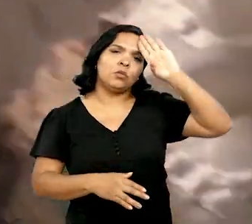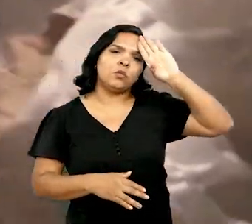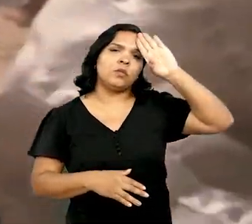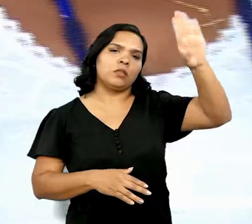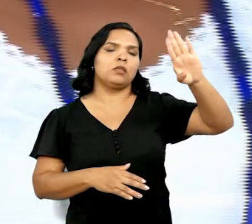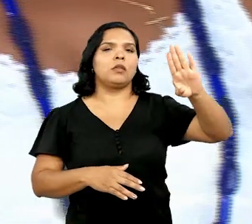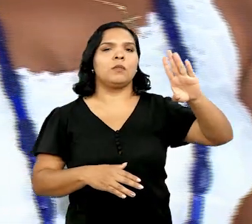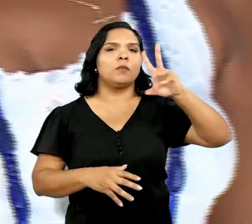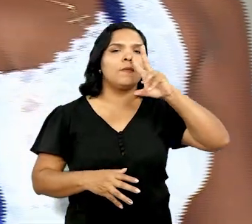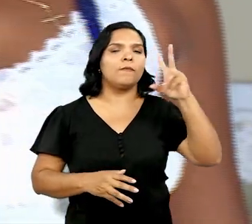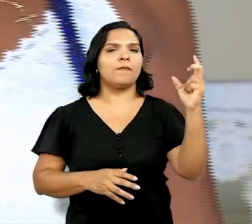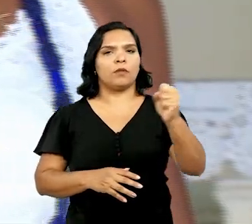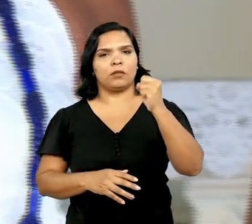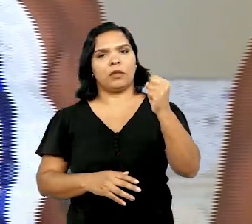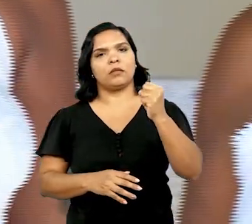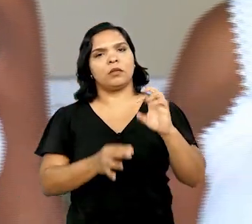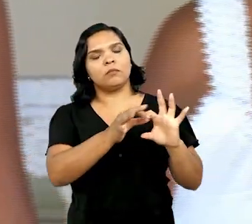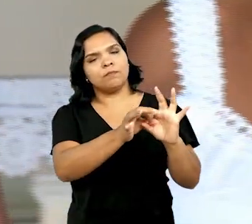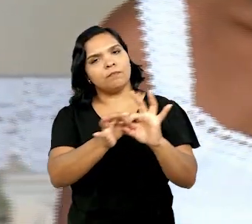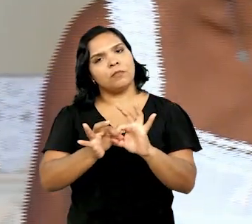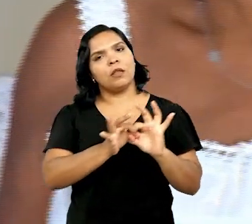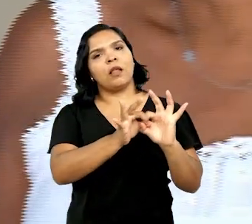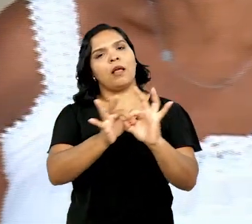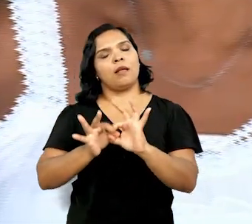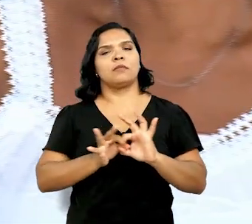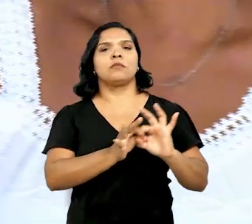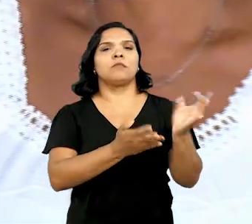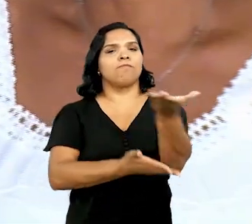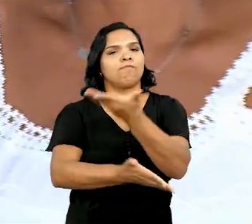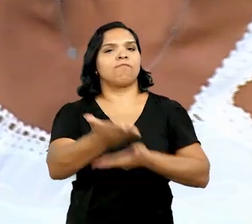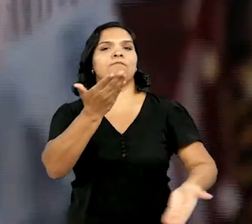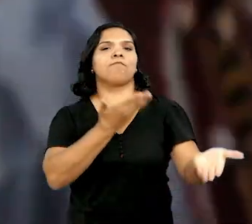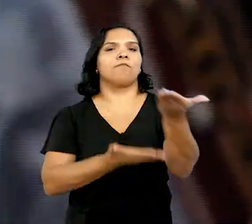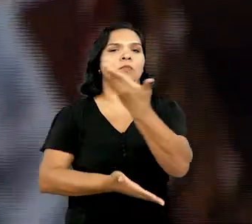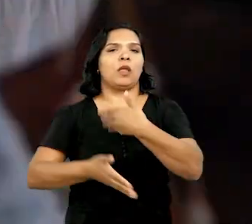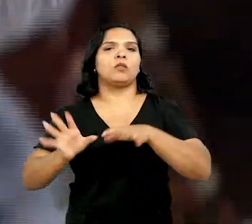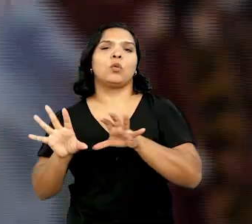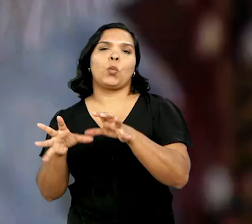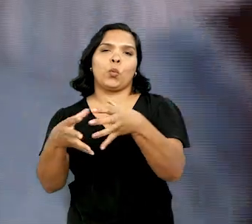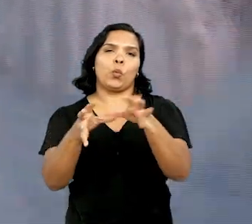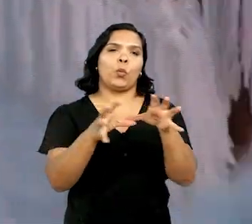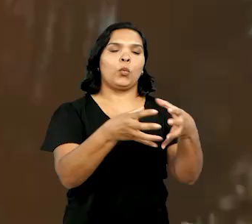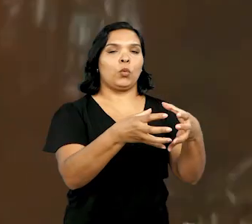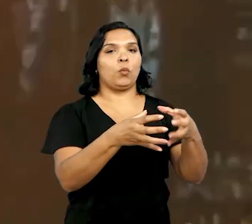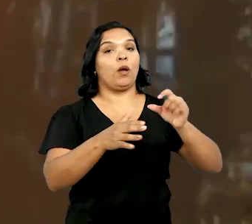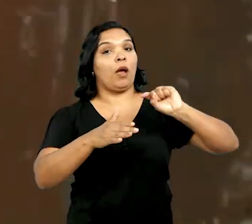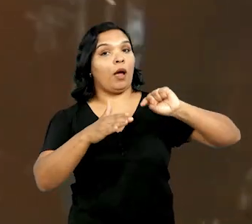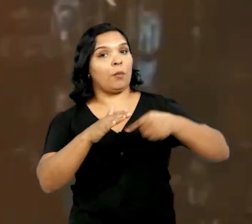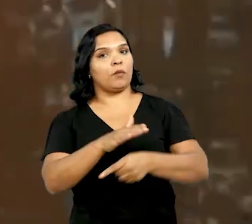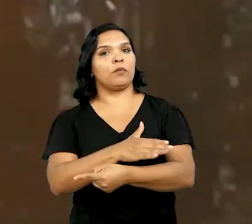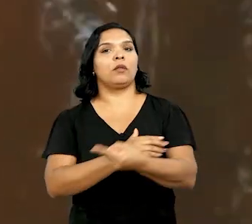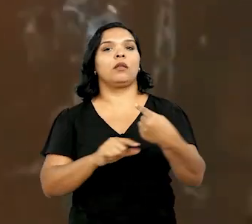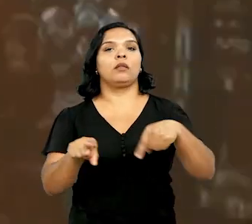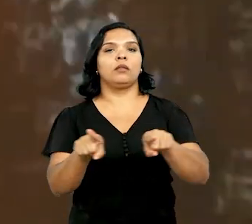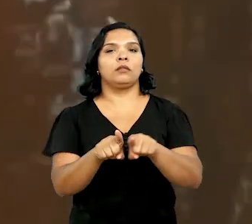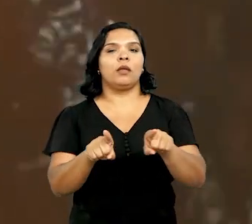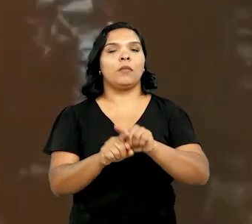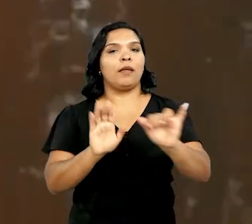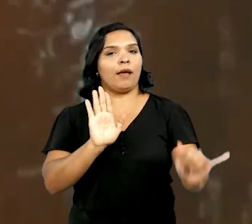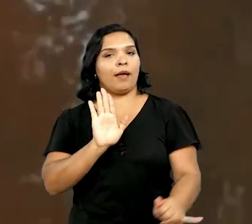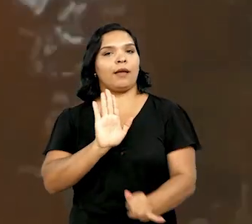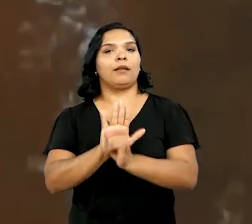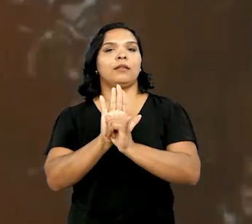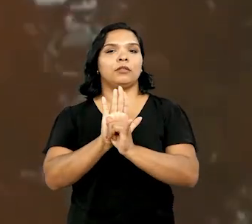princípios, fortalecendo os laços de união e de coletividade, aprofundando o conceito